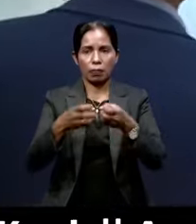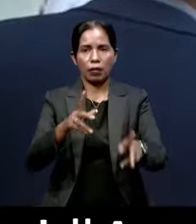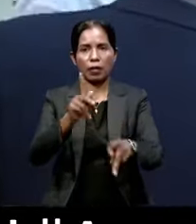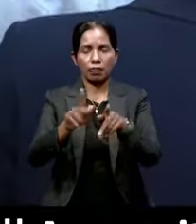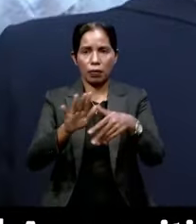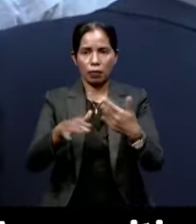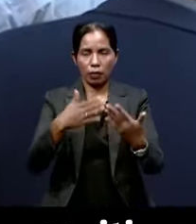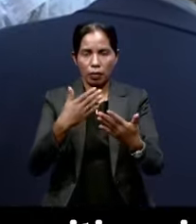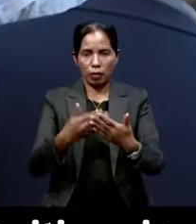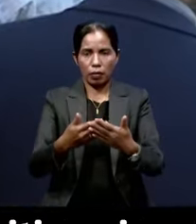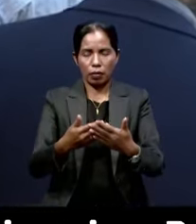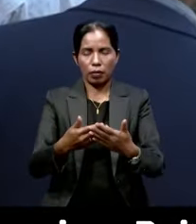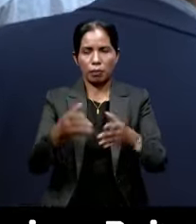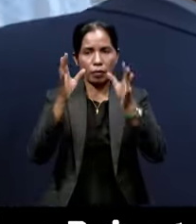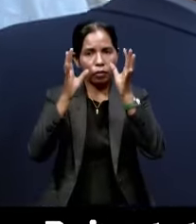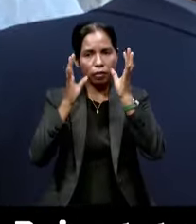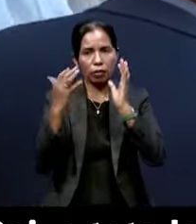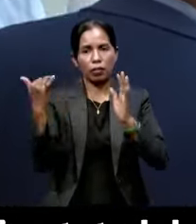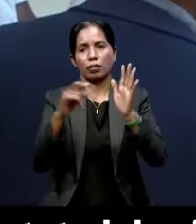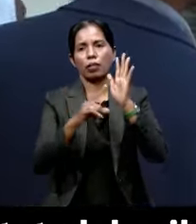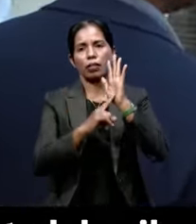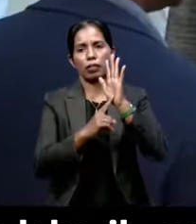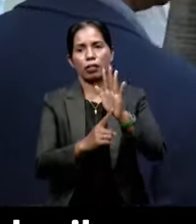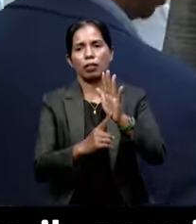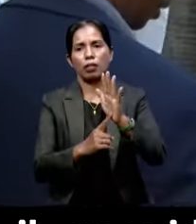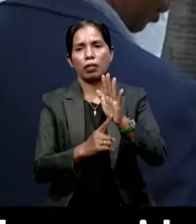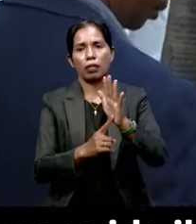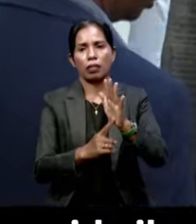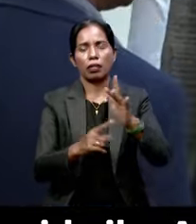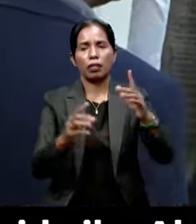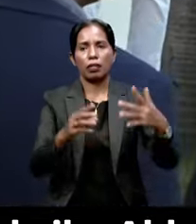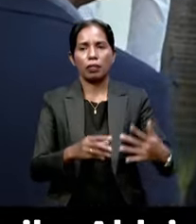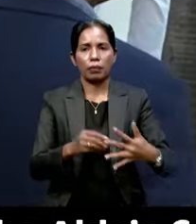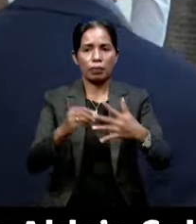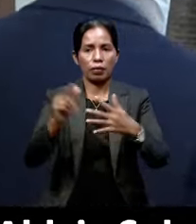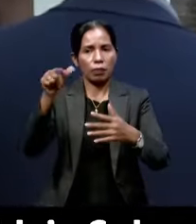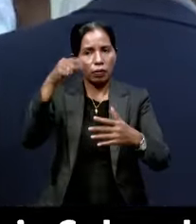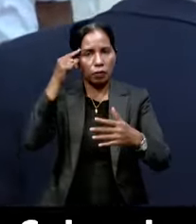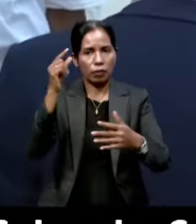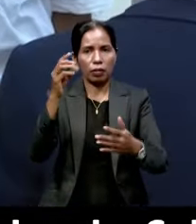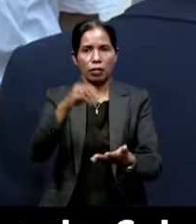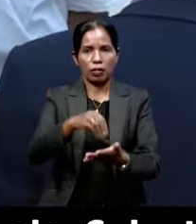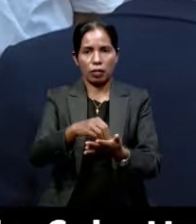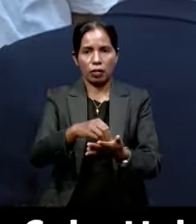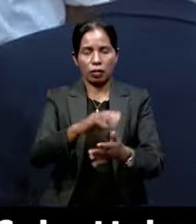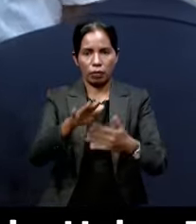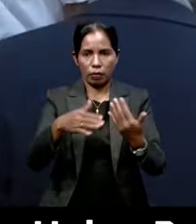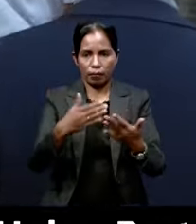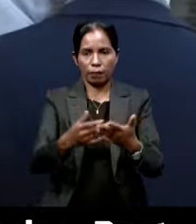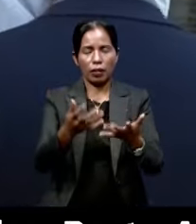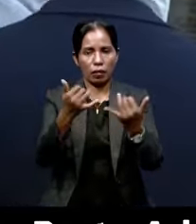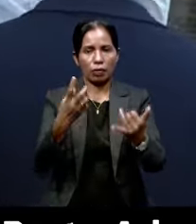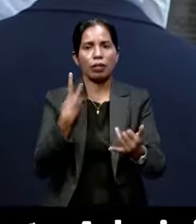be halirik ba durante ne sira hato hela bai ya di liu ba guverno tawa tensaun hia buat serne bada daun